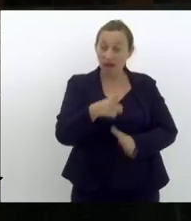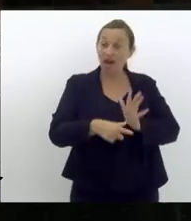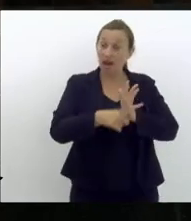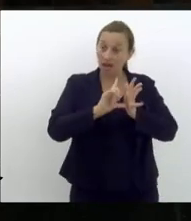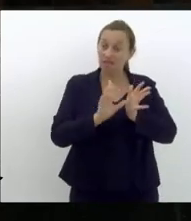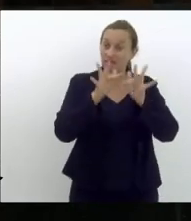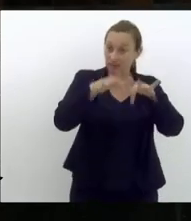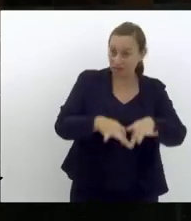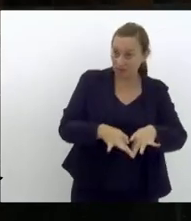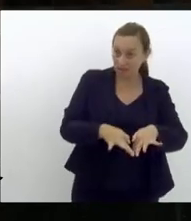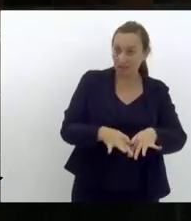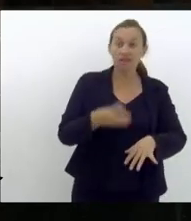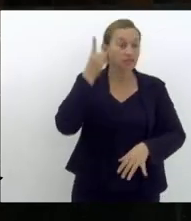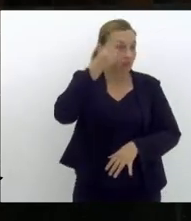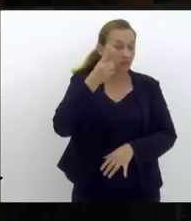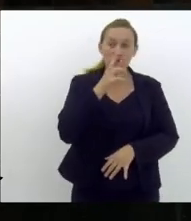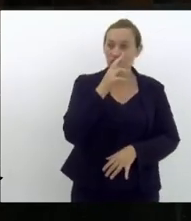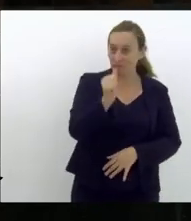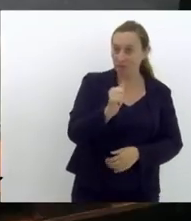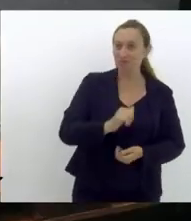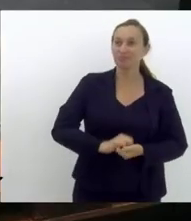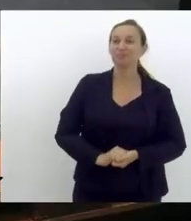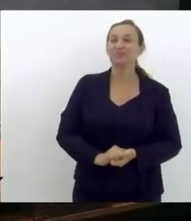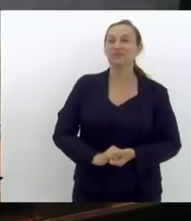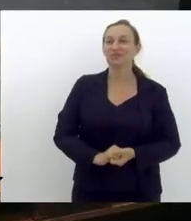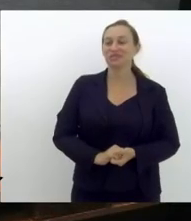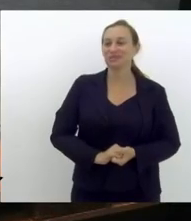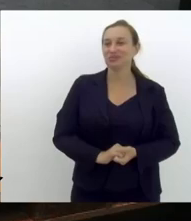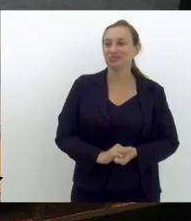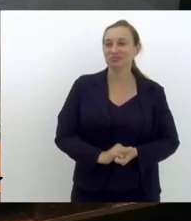antes da conclusão a parte do deputado Rodrigo Amorim